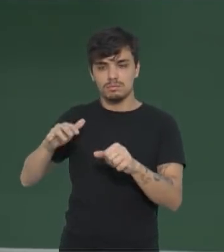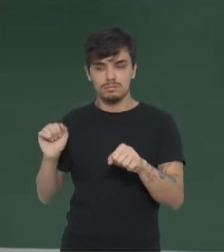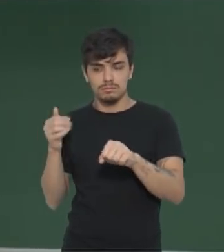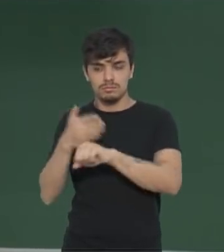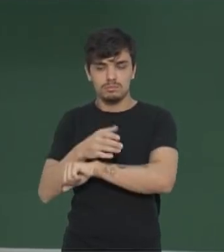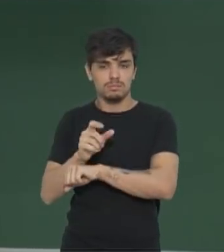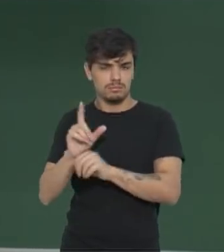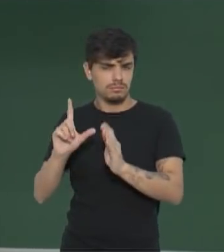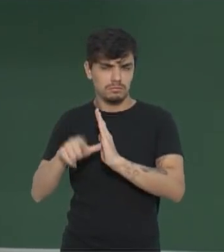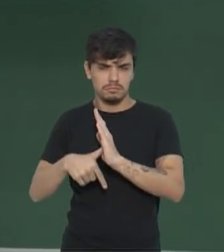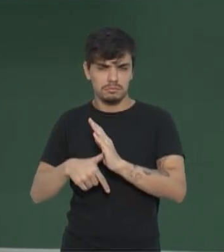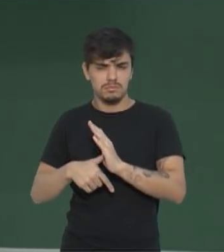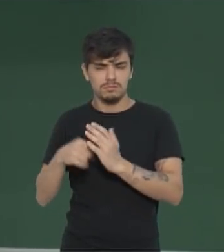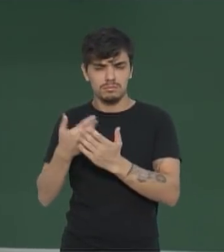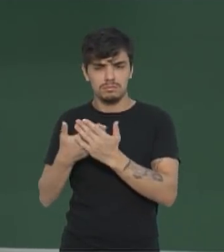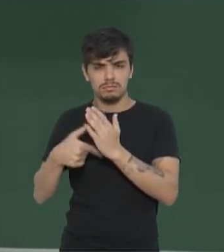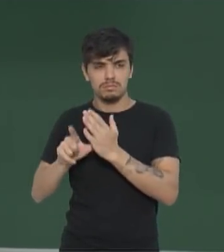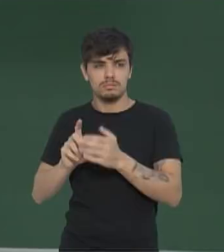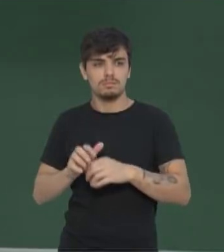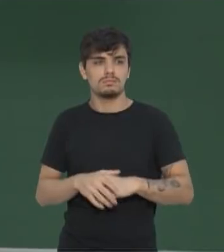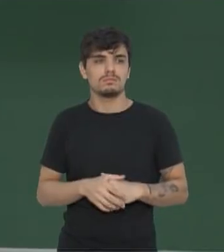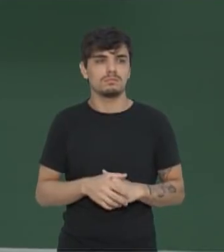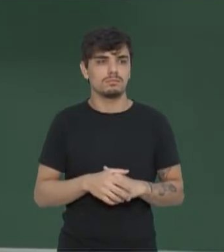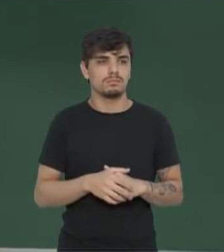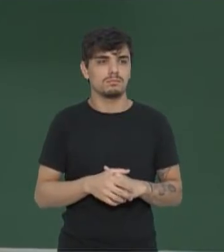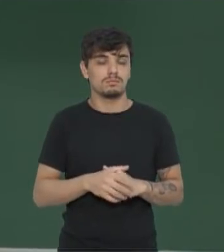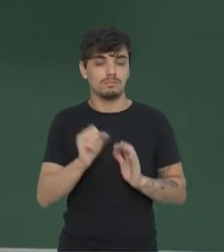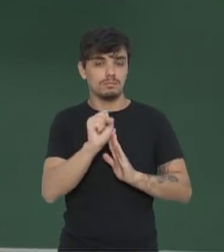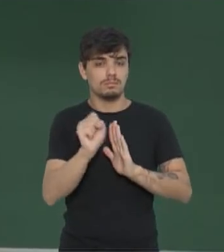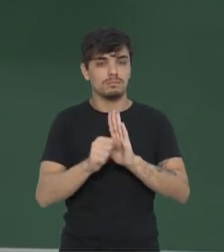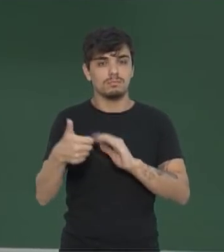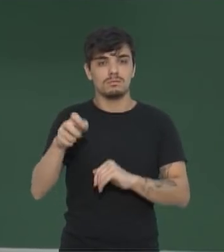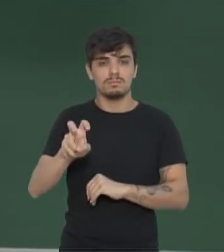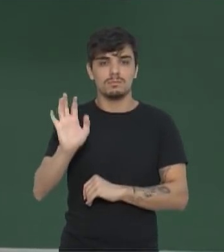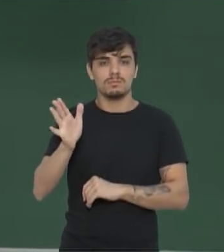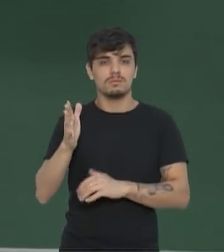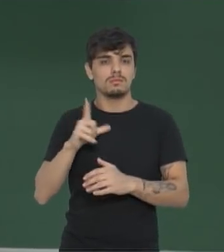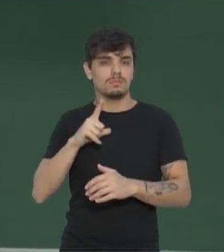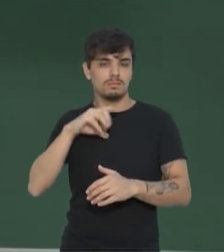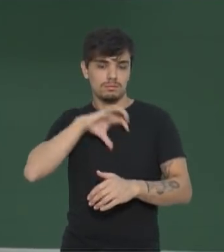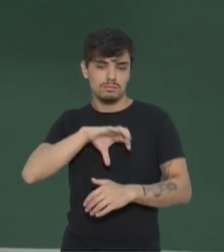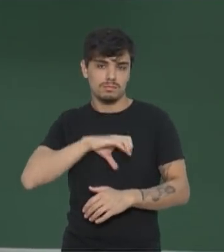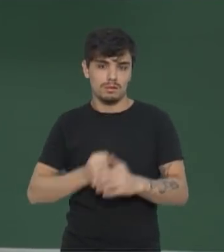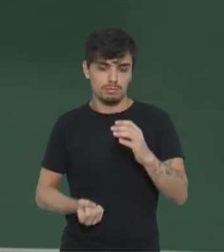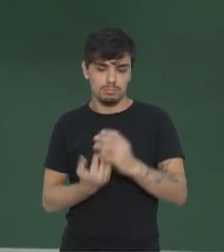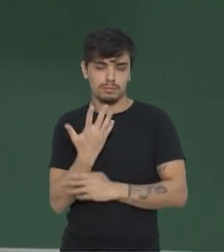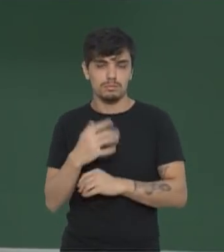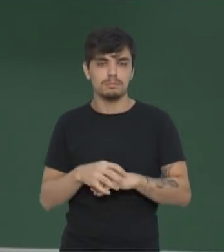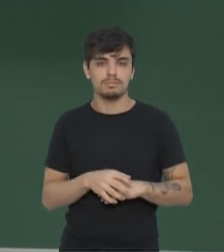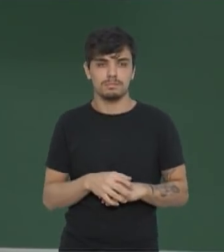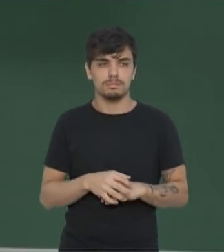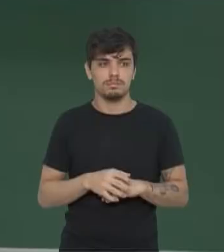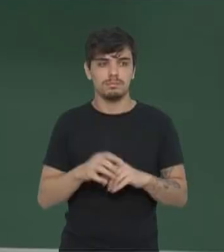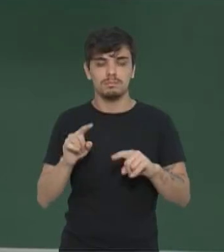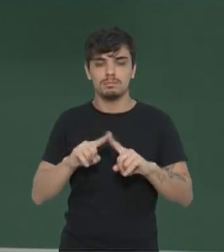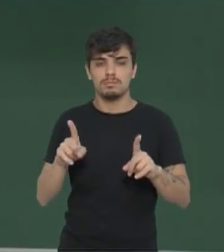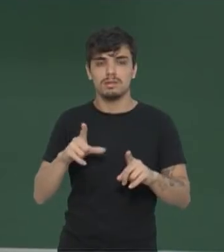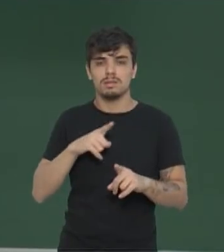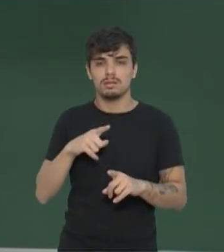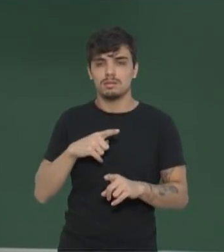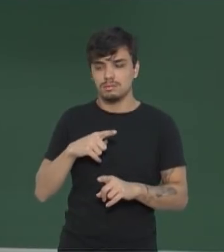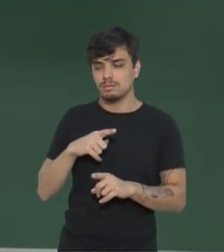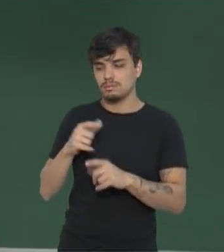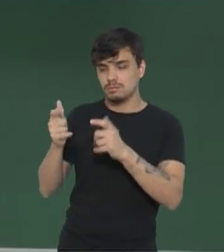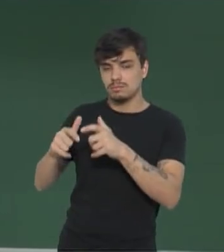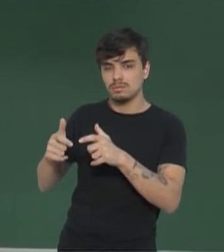XIII, que nós acabamos de estudar. E no século XV, Portugal já está formada, né? Mas Castela ainda tinha Granada ainda para